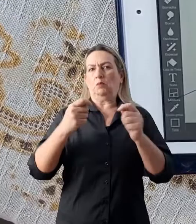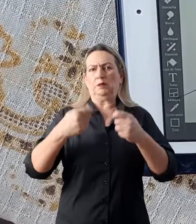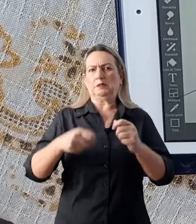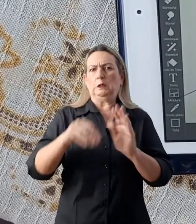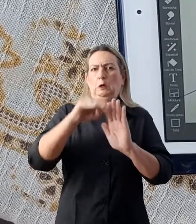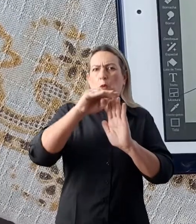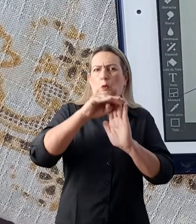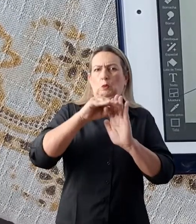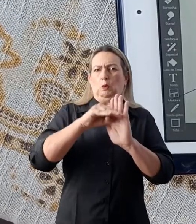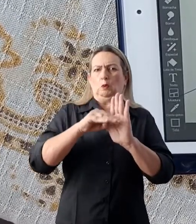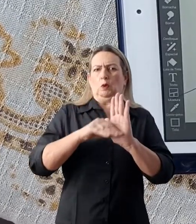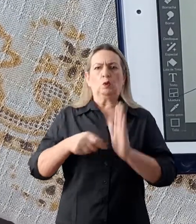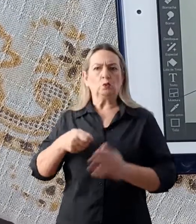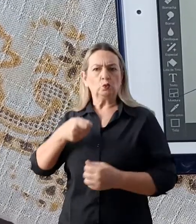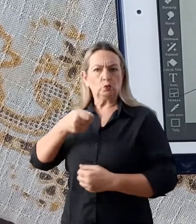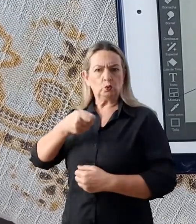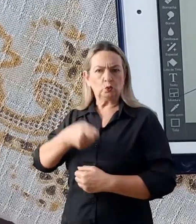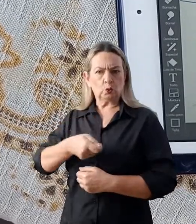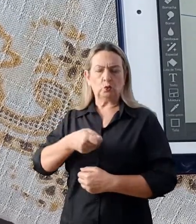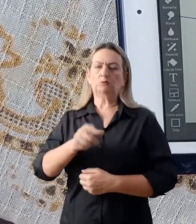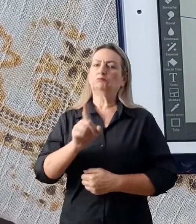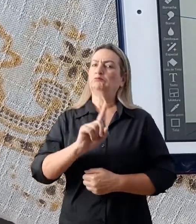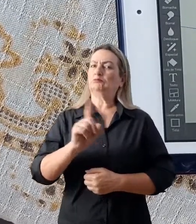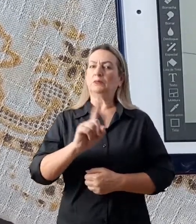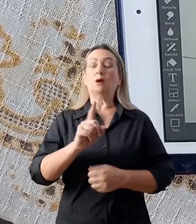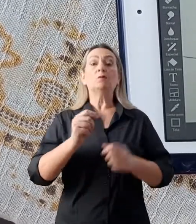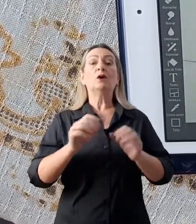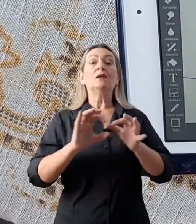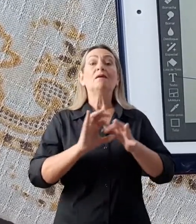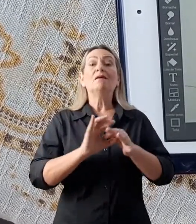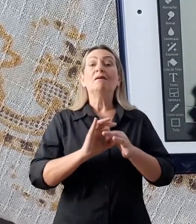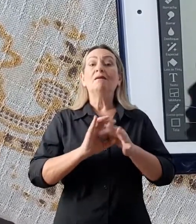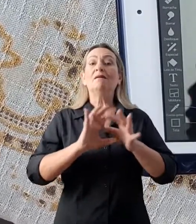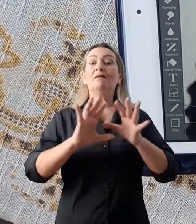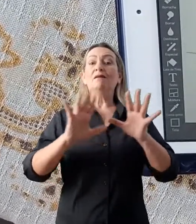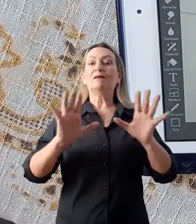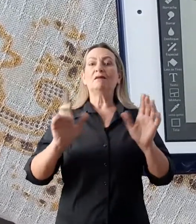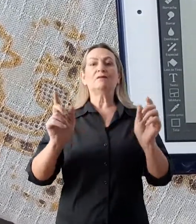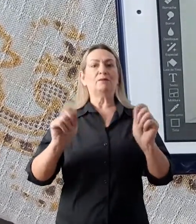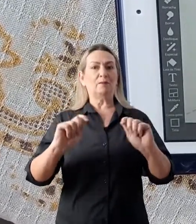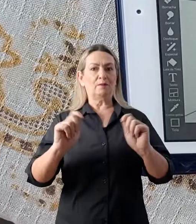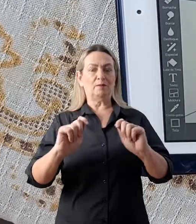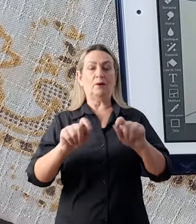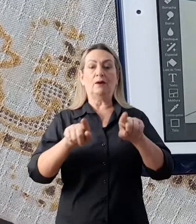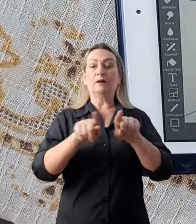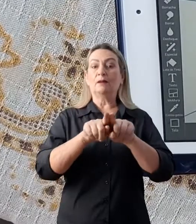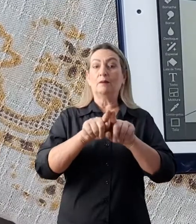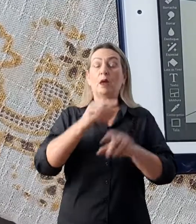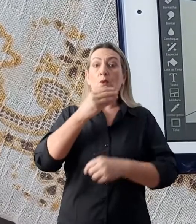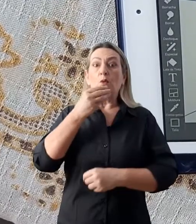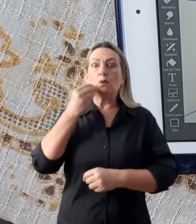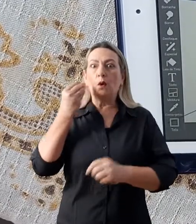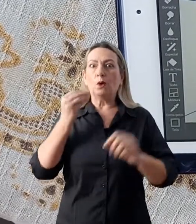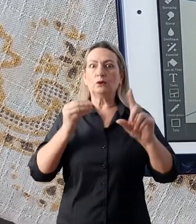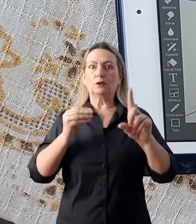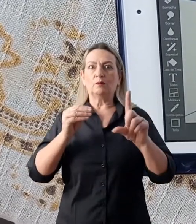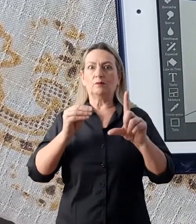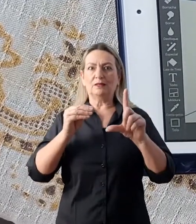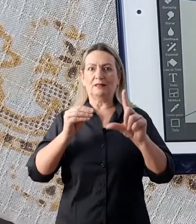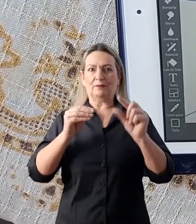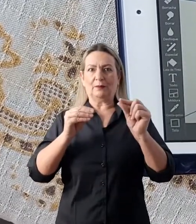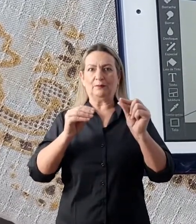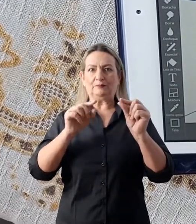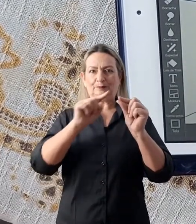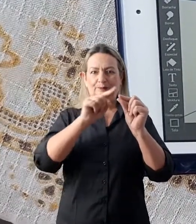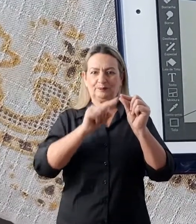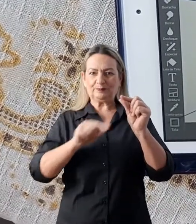maneira extremamente livre. E eu gosto muito de usar essa questão de dividir, né? Por exemplo, aqui eu fiz essa camada